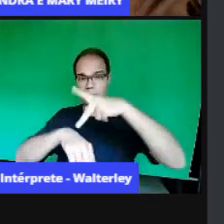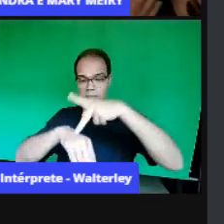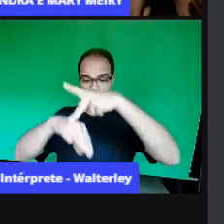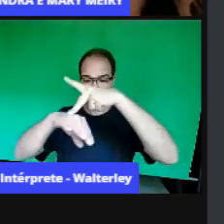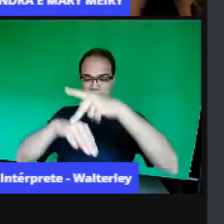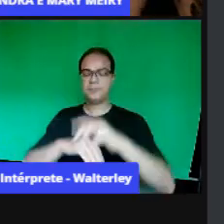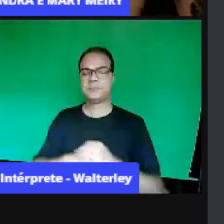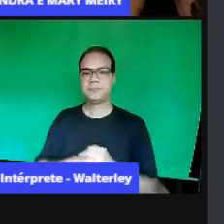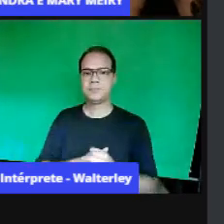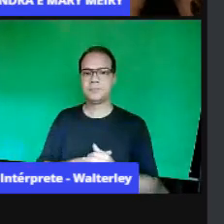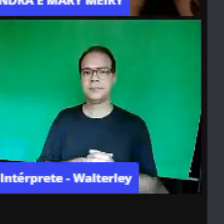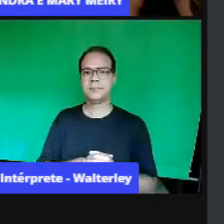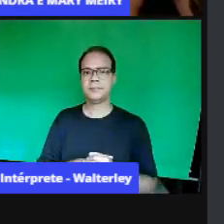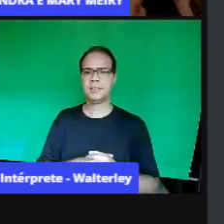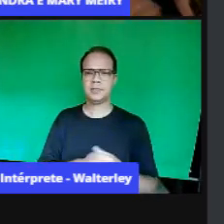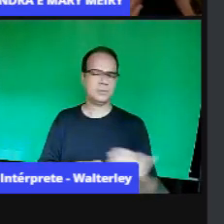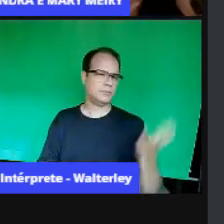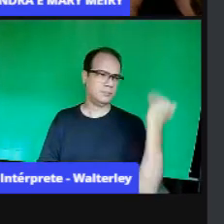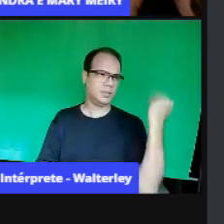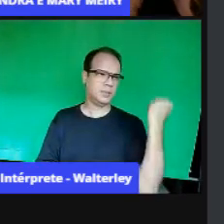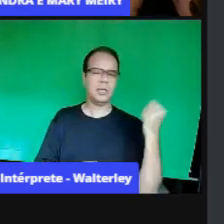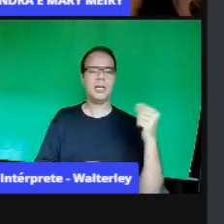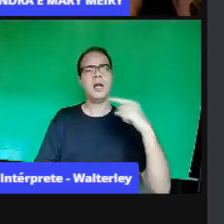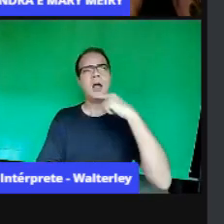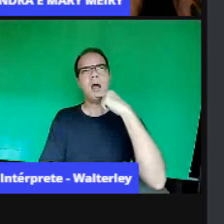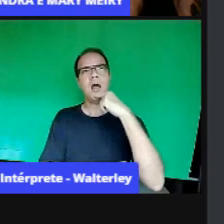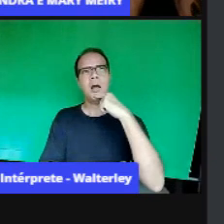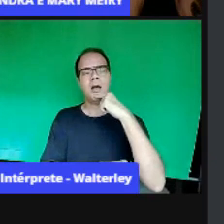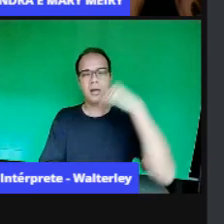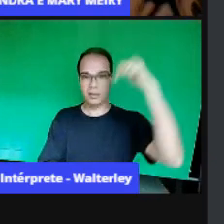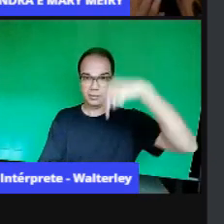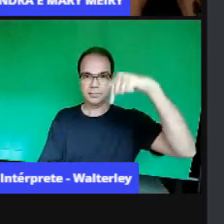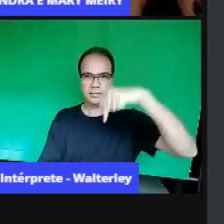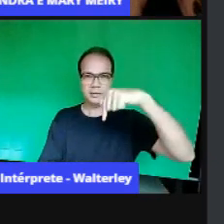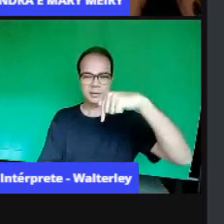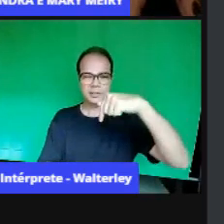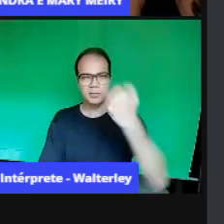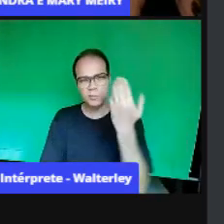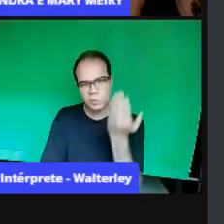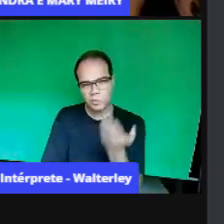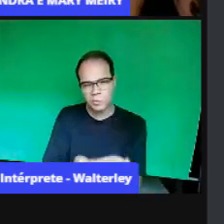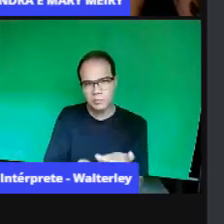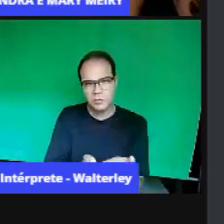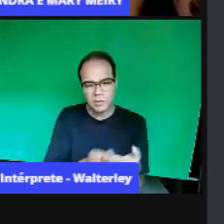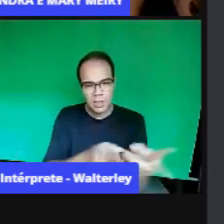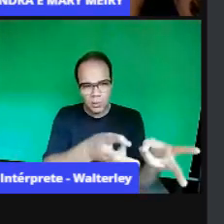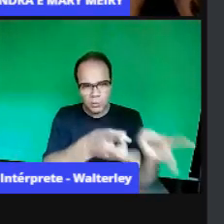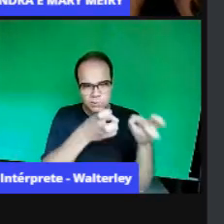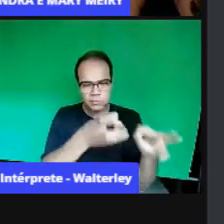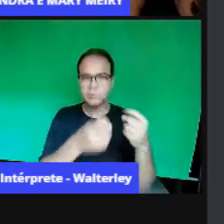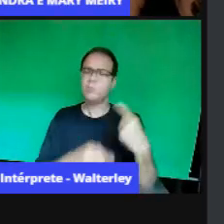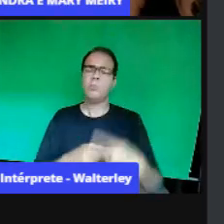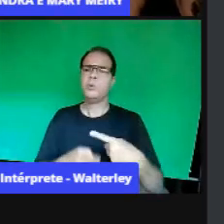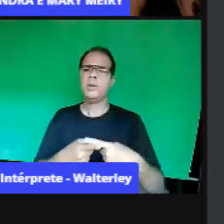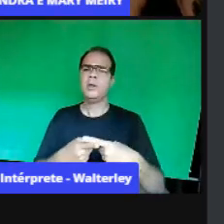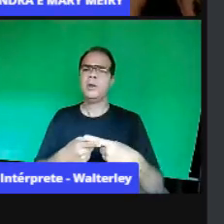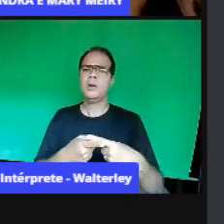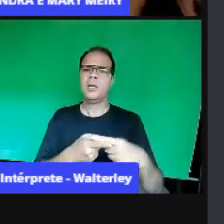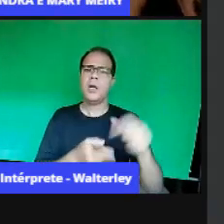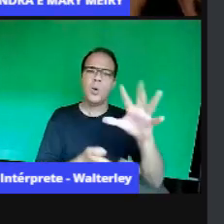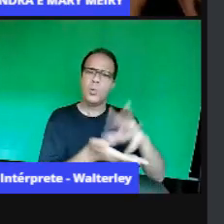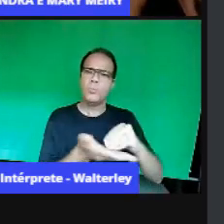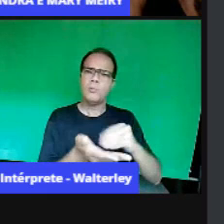desse pessoal norte-americano que já trabalhou com muitas situações de